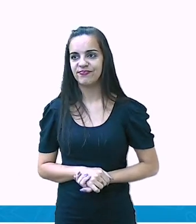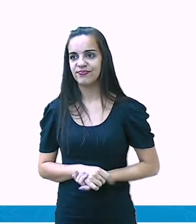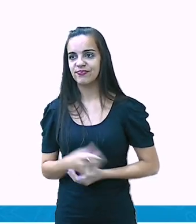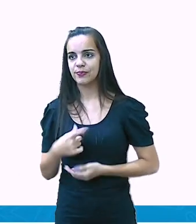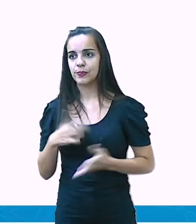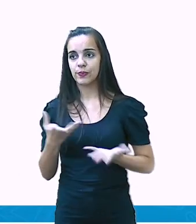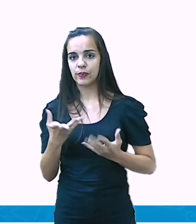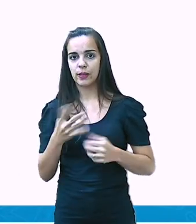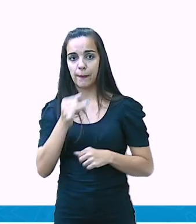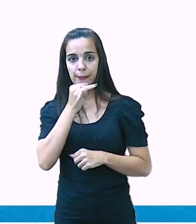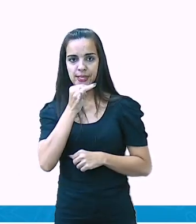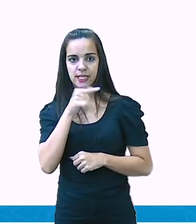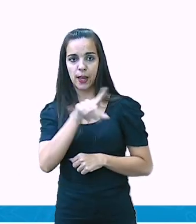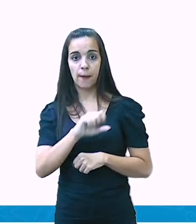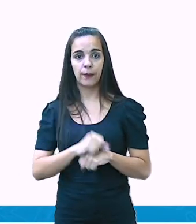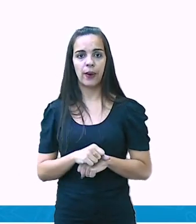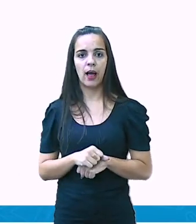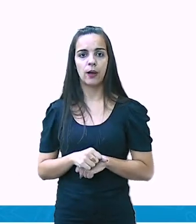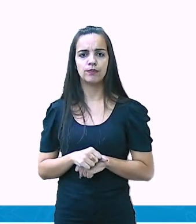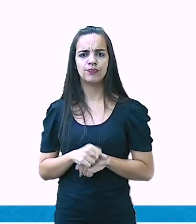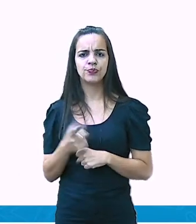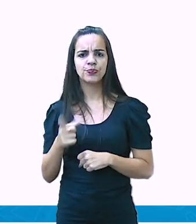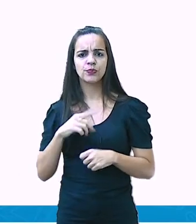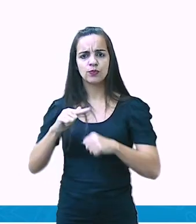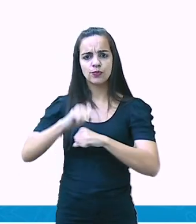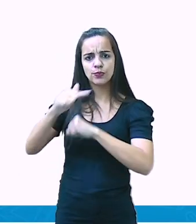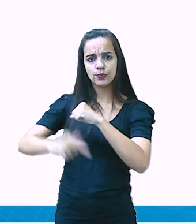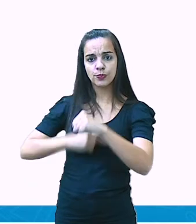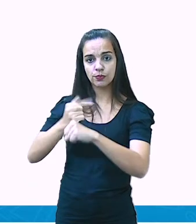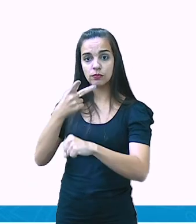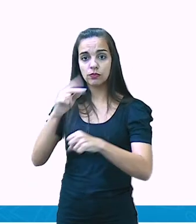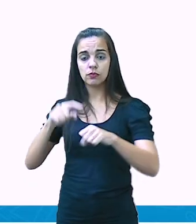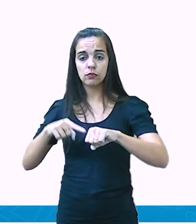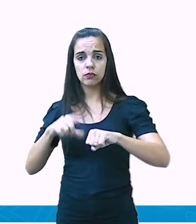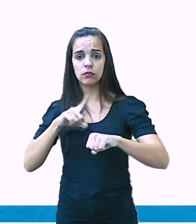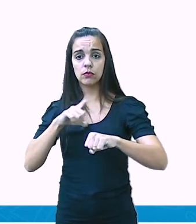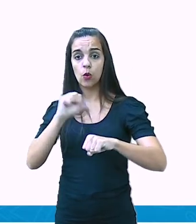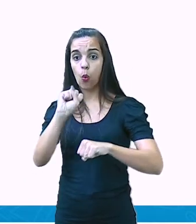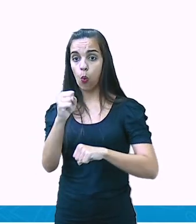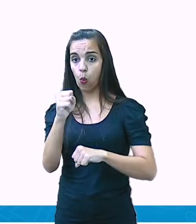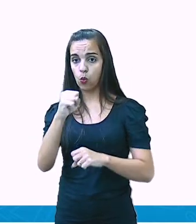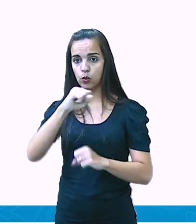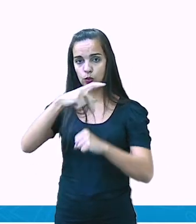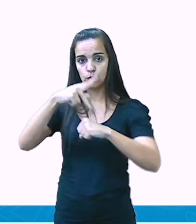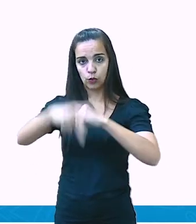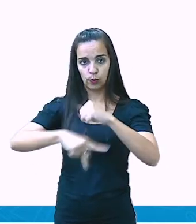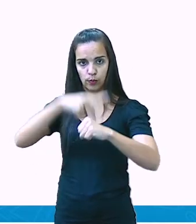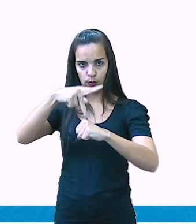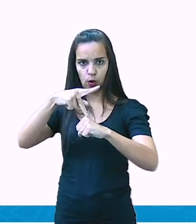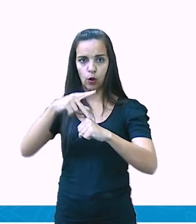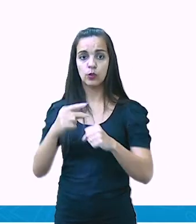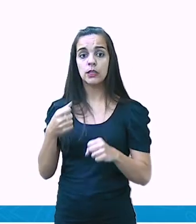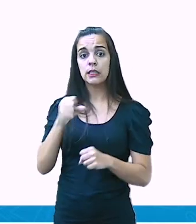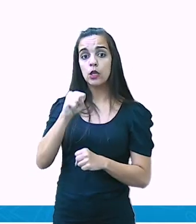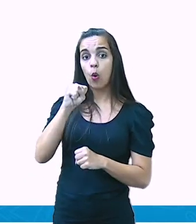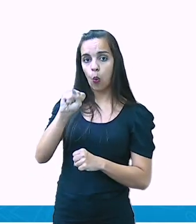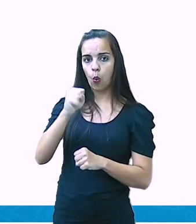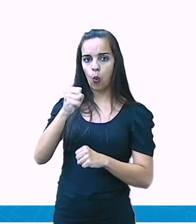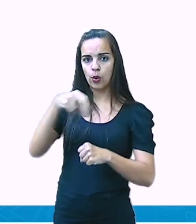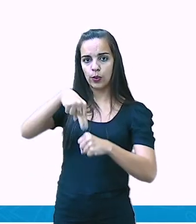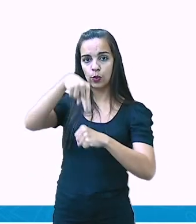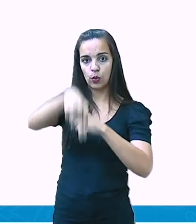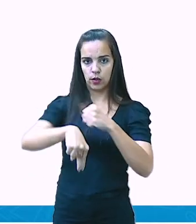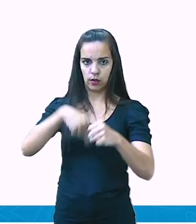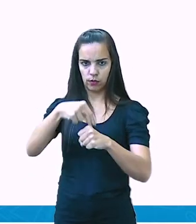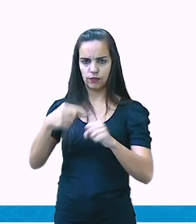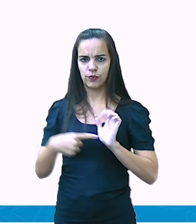núcleo 8 prótons. Vai resolvendo aí. E tem também 8 nêutrons. Tá, 8 prótons, 8 nêutrons.